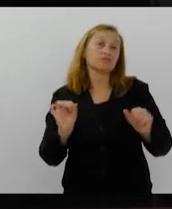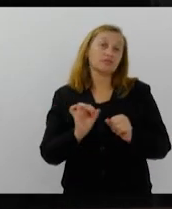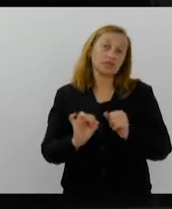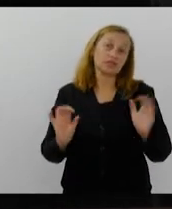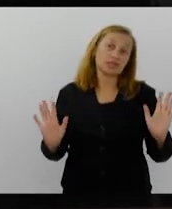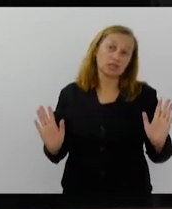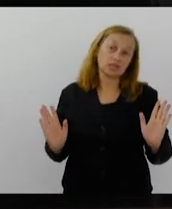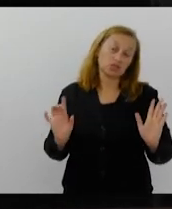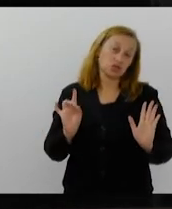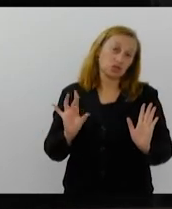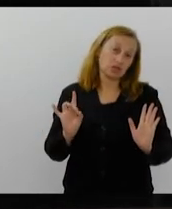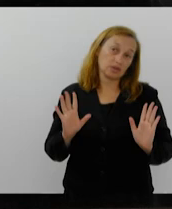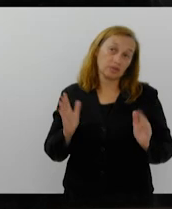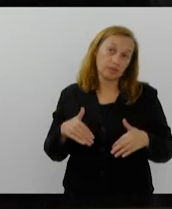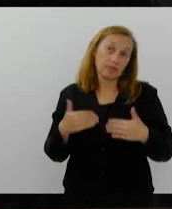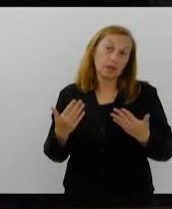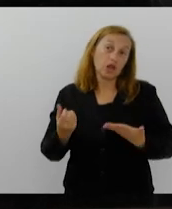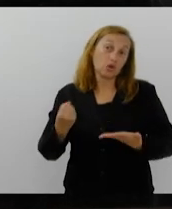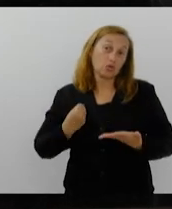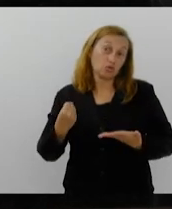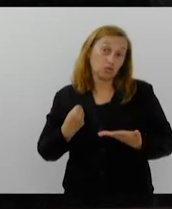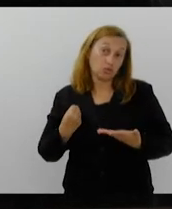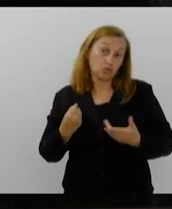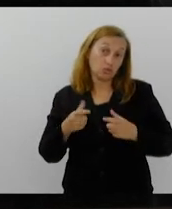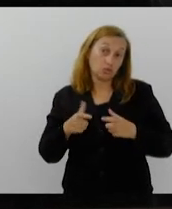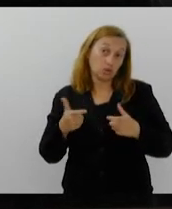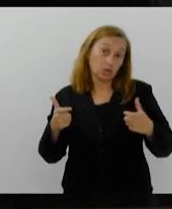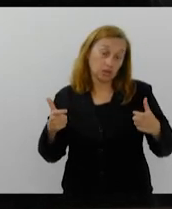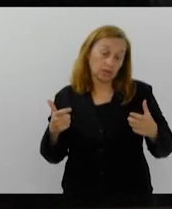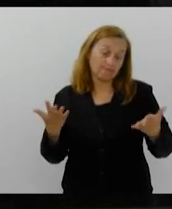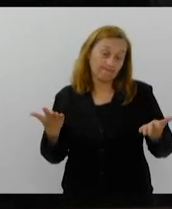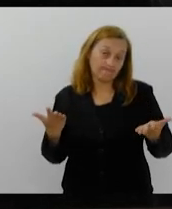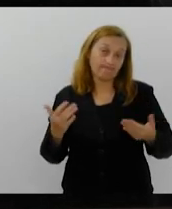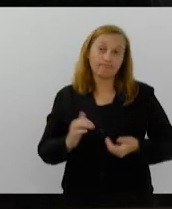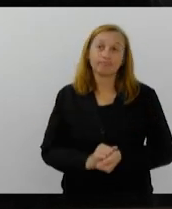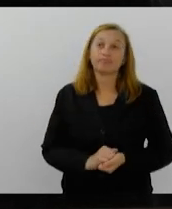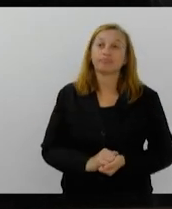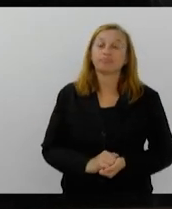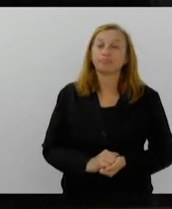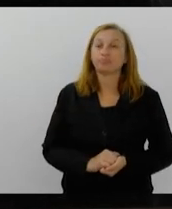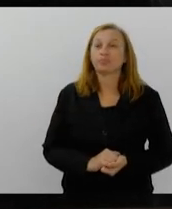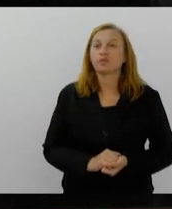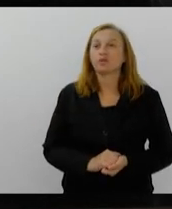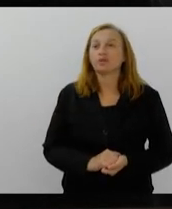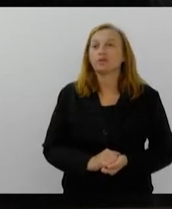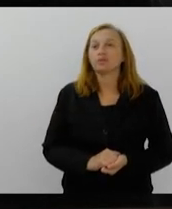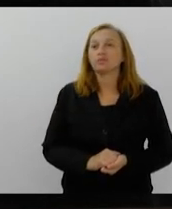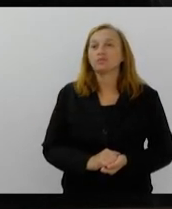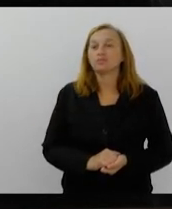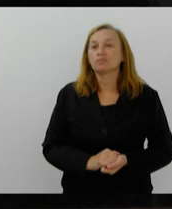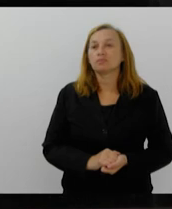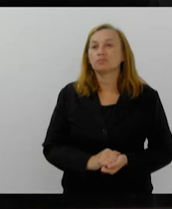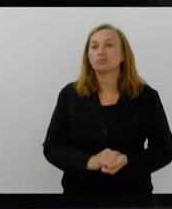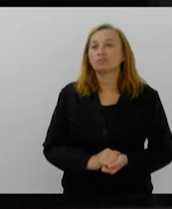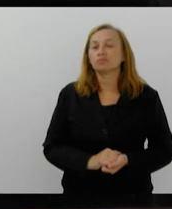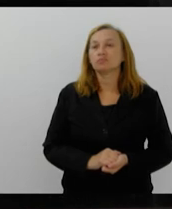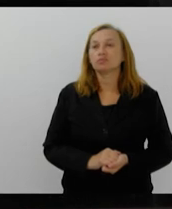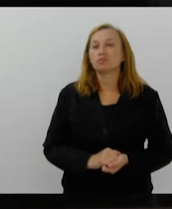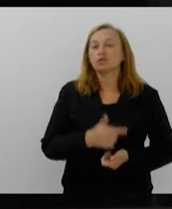para fazer sozinho. E os números são dramáticos. Os números nos colocam uma situação